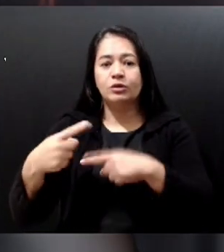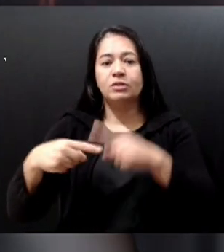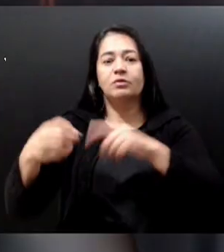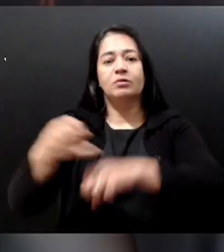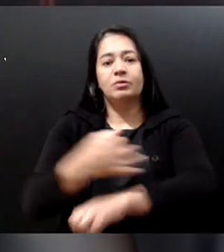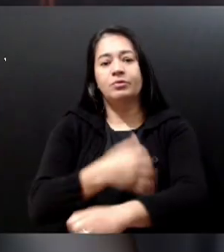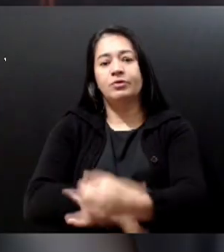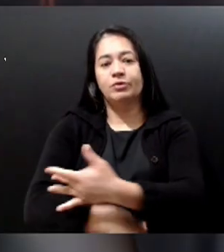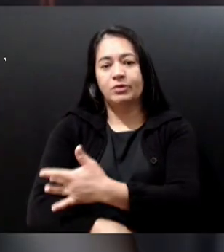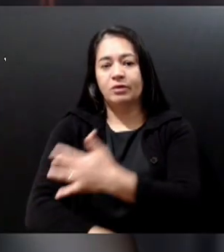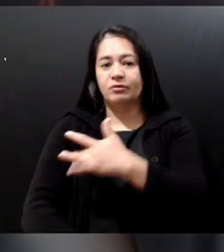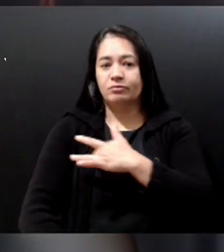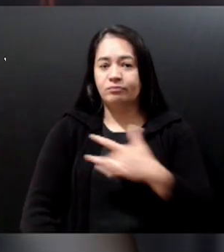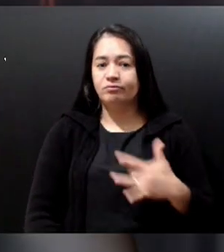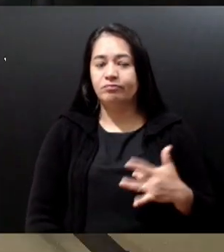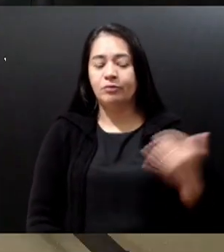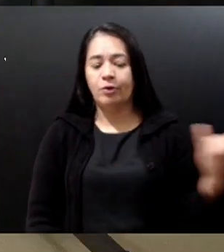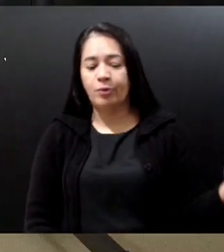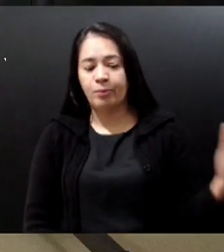quando a gente fala de